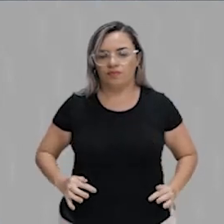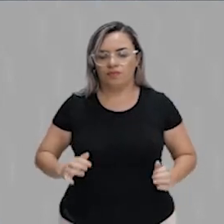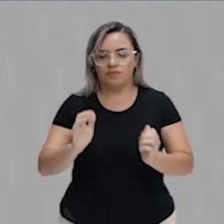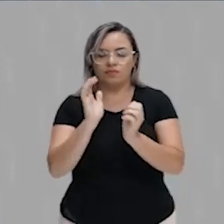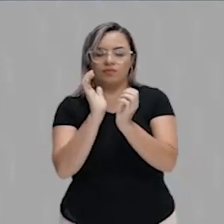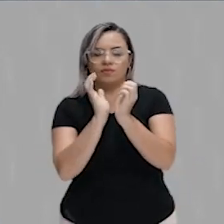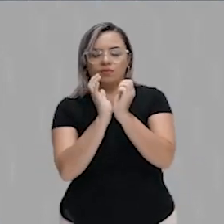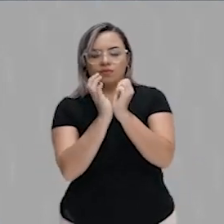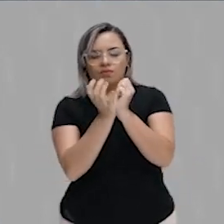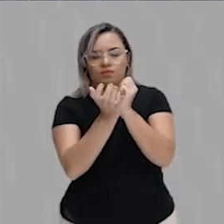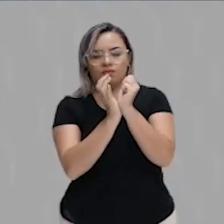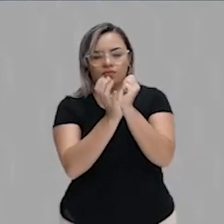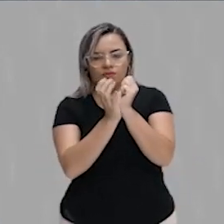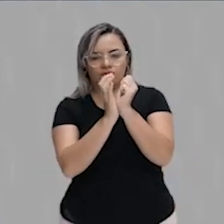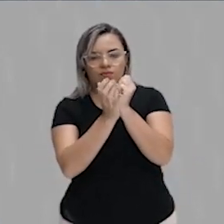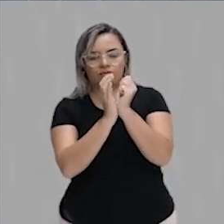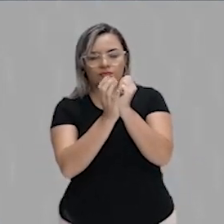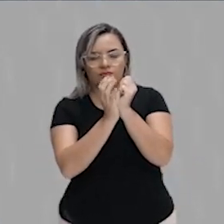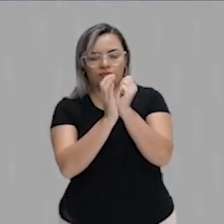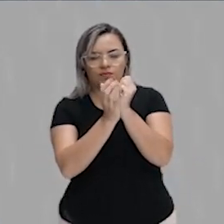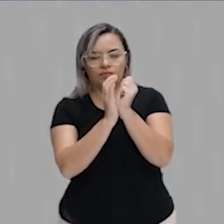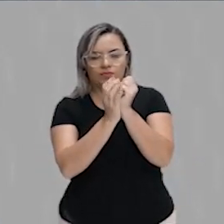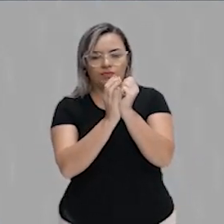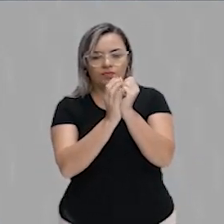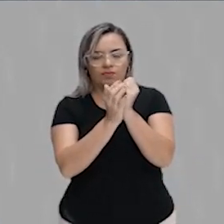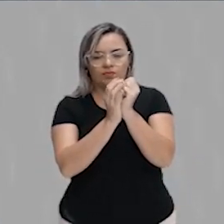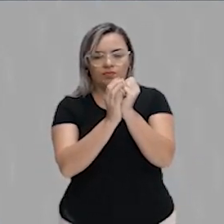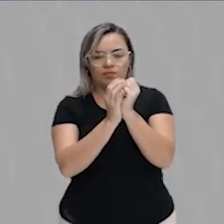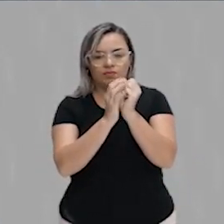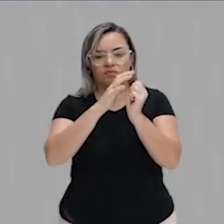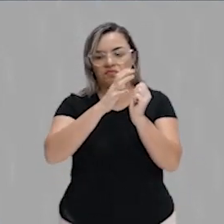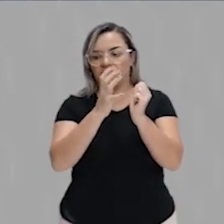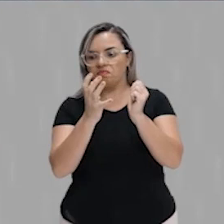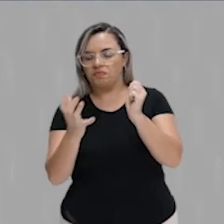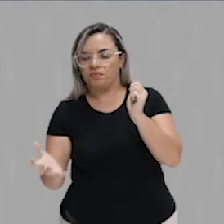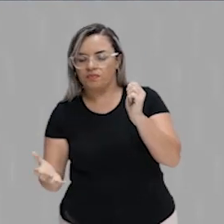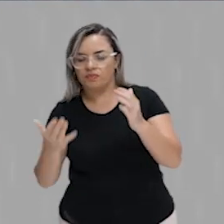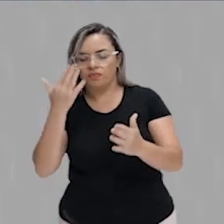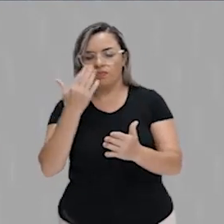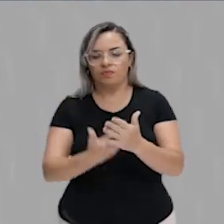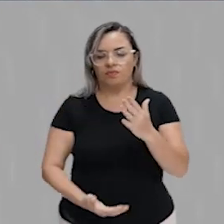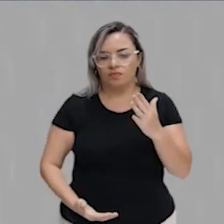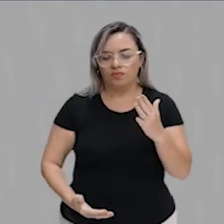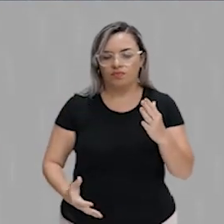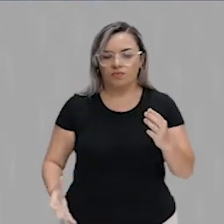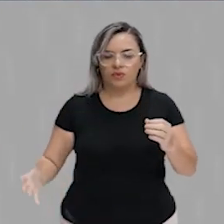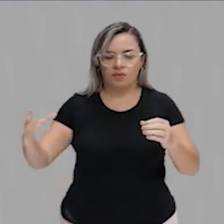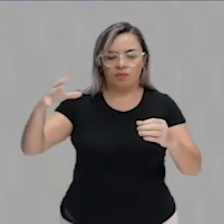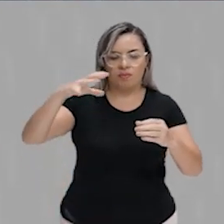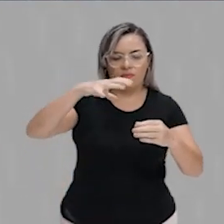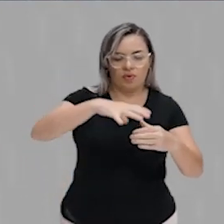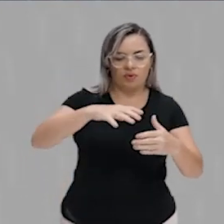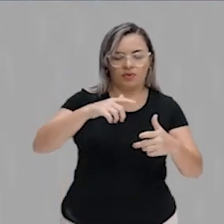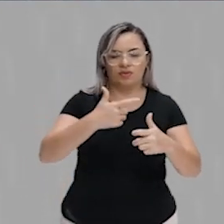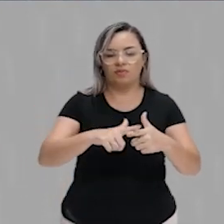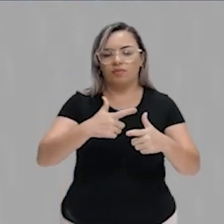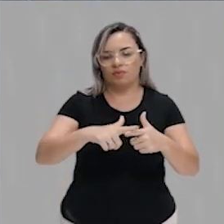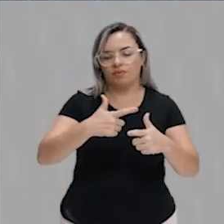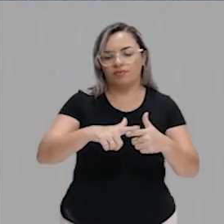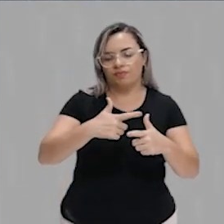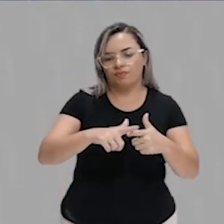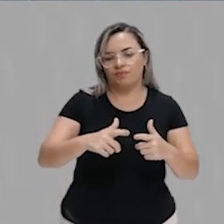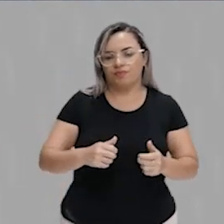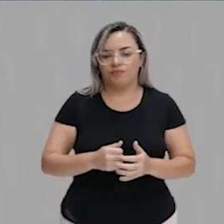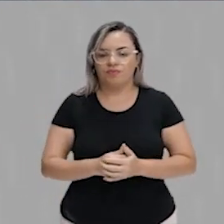matar as plantas daninhas que são dicotiledôneas, que ficam nascendo ali na plantação do milho.